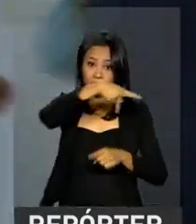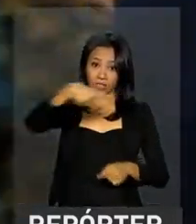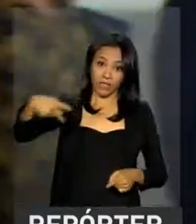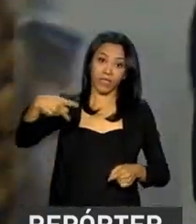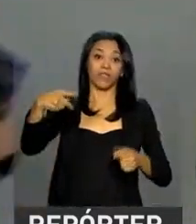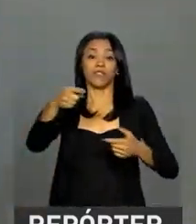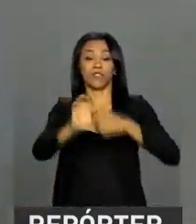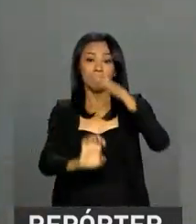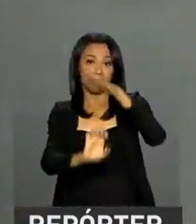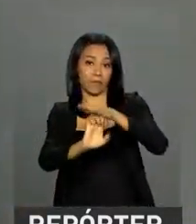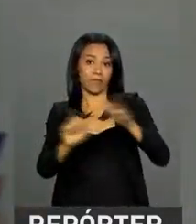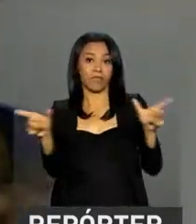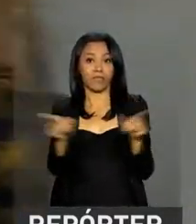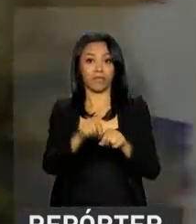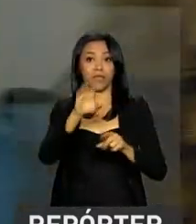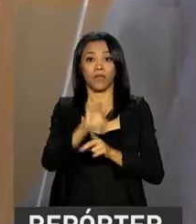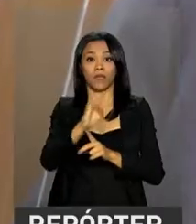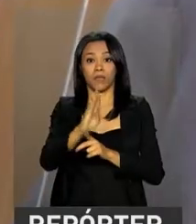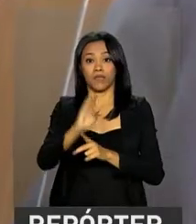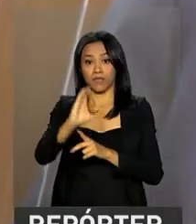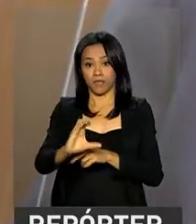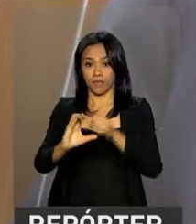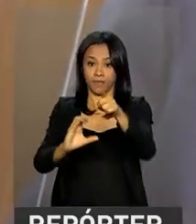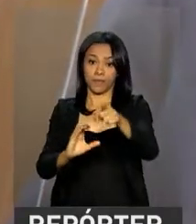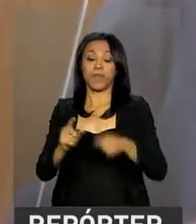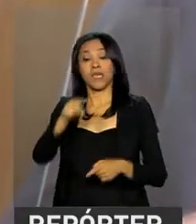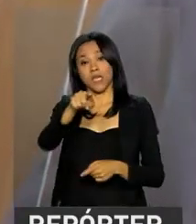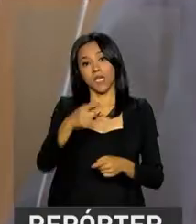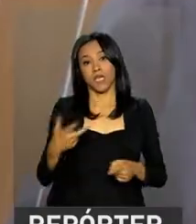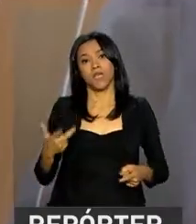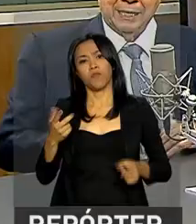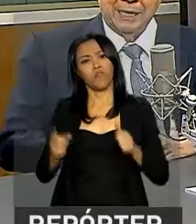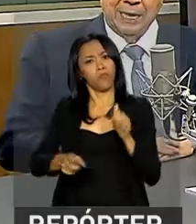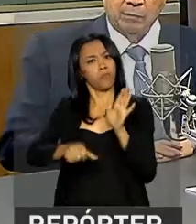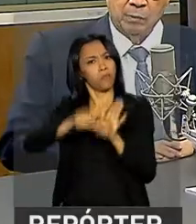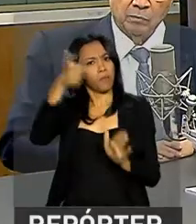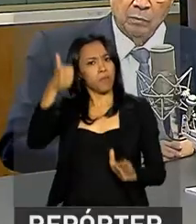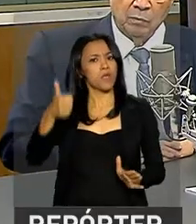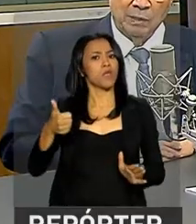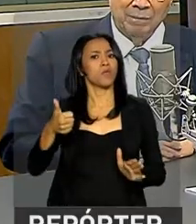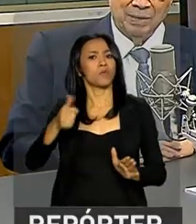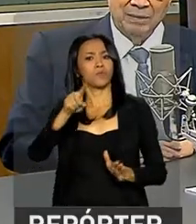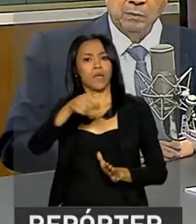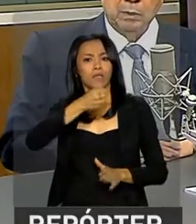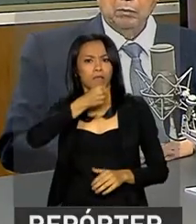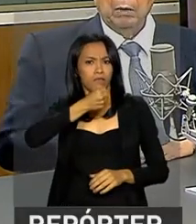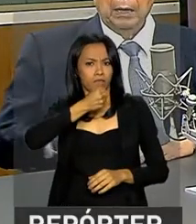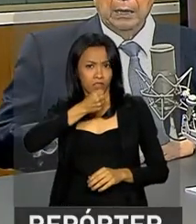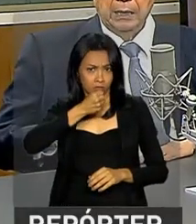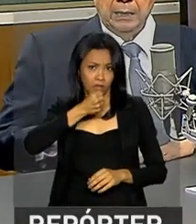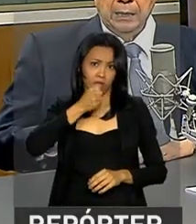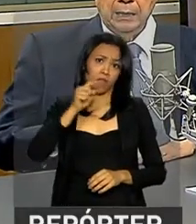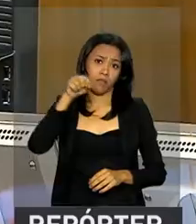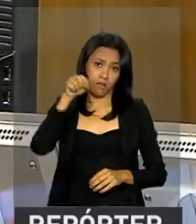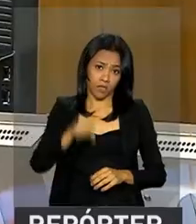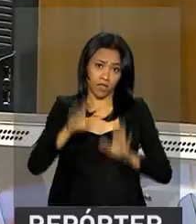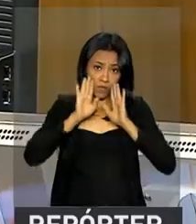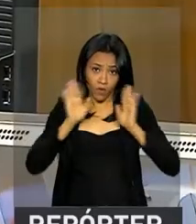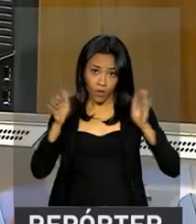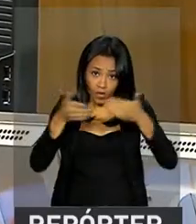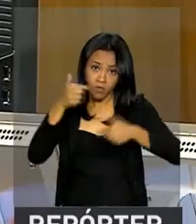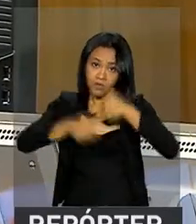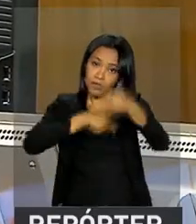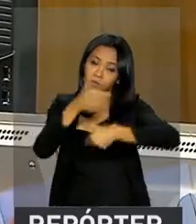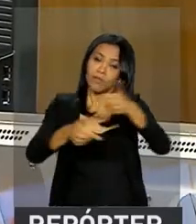a empresa brasil de comunicação henrique meirelles foi o primeiro entrevistado do programa por dentro do governo da